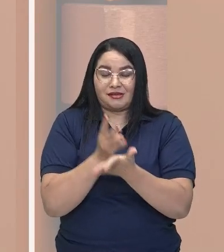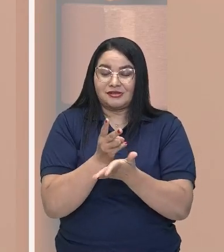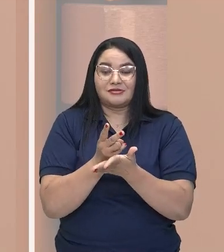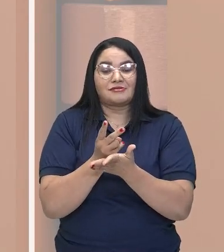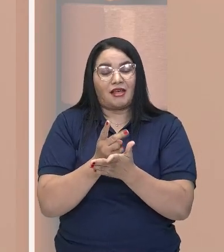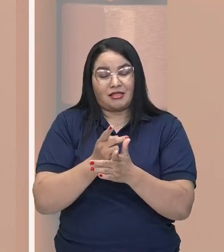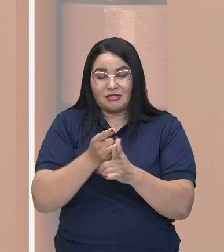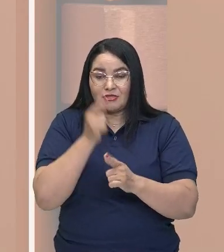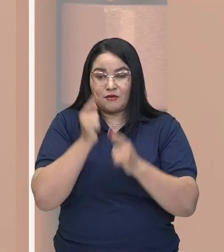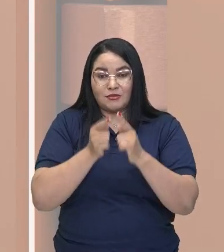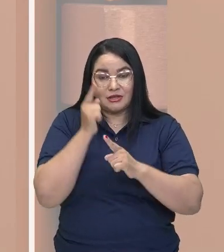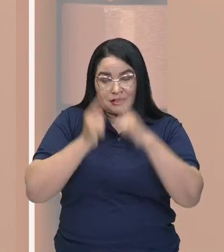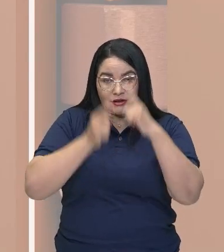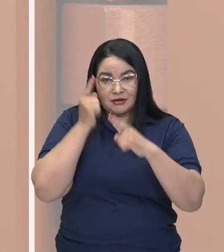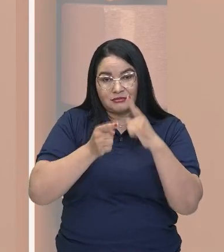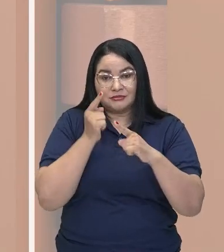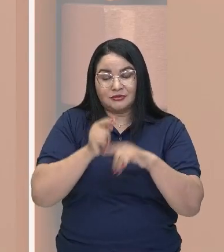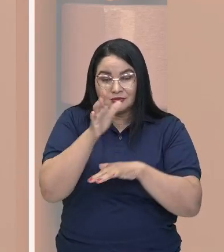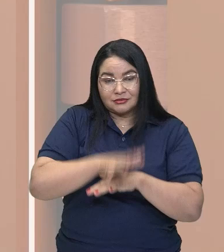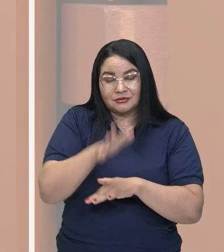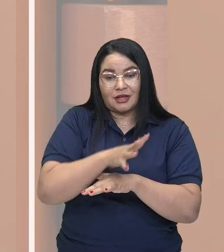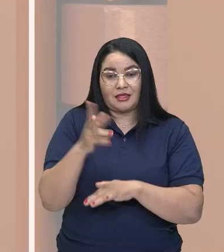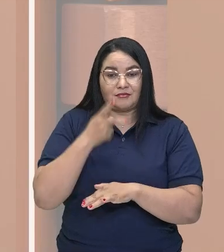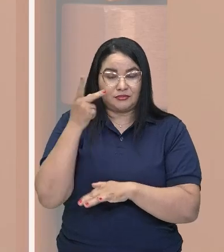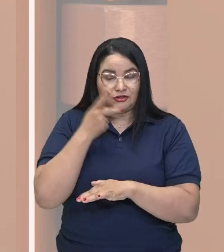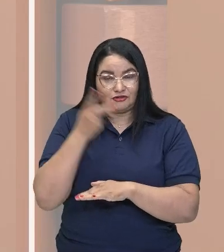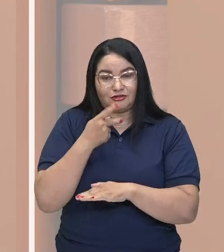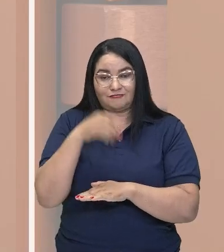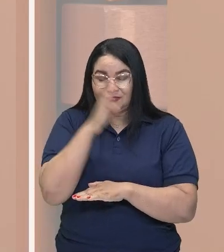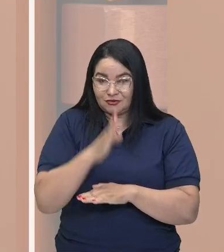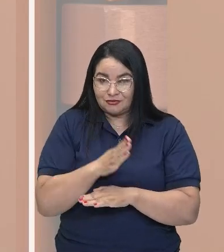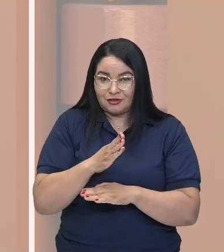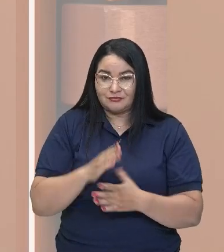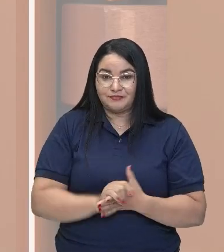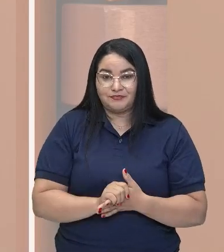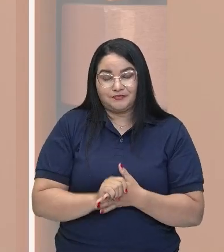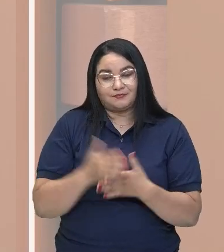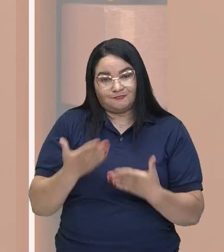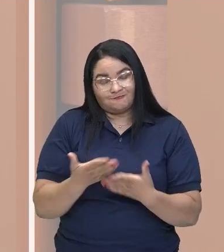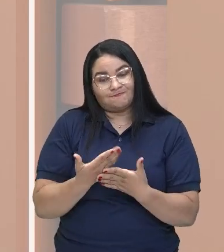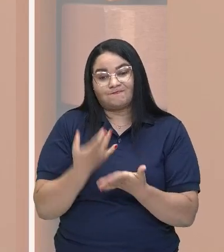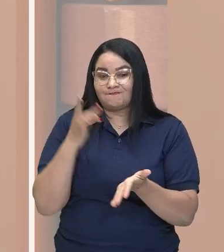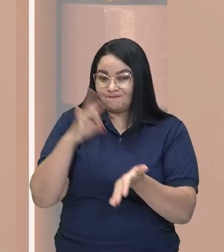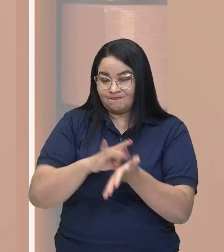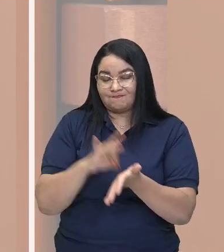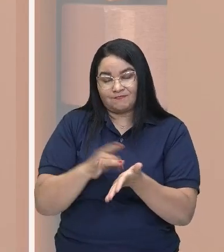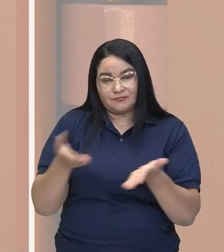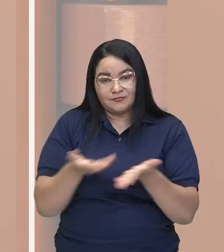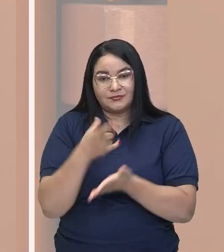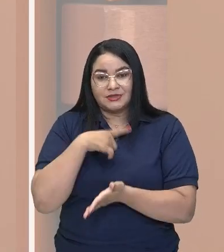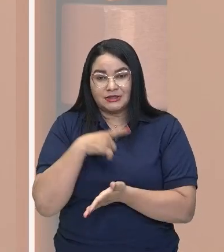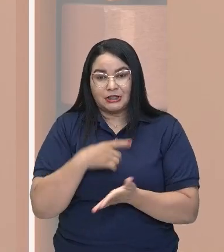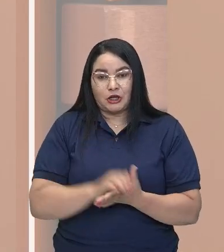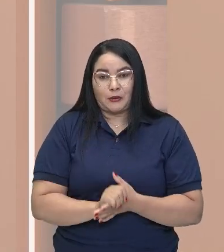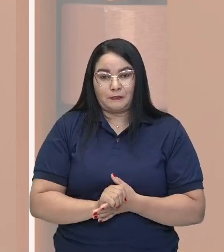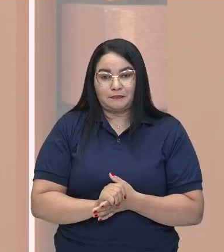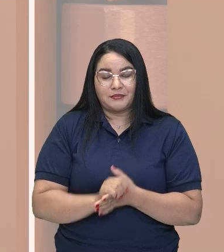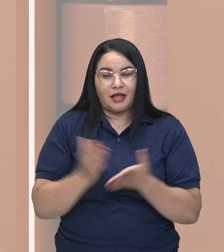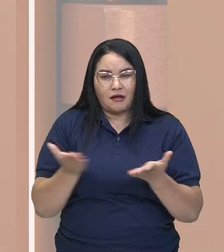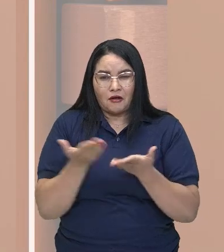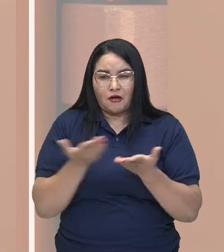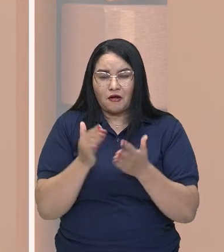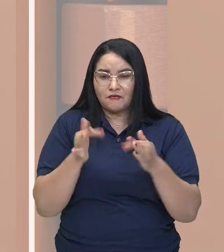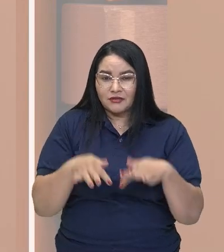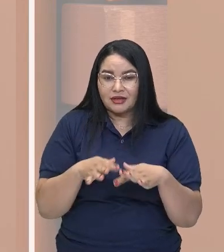dominando o cenário político nacional, né? Essa é uma realidade, certo? Muito bem, a gente fica por